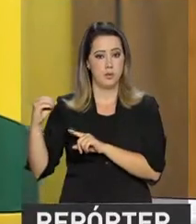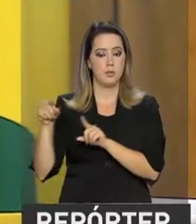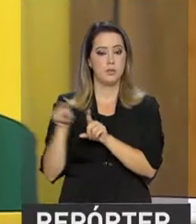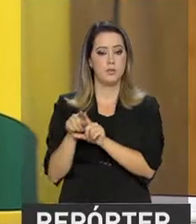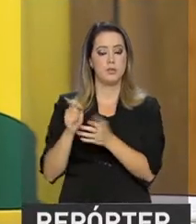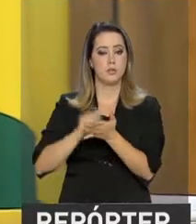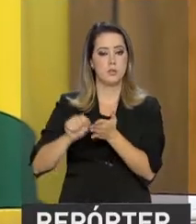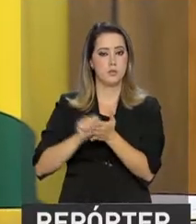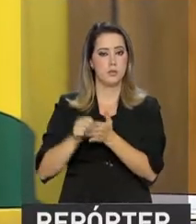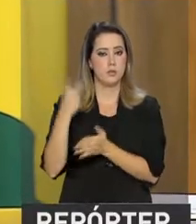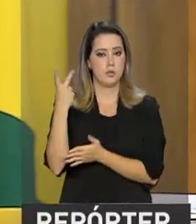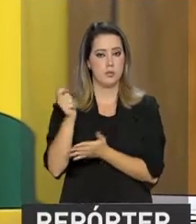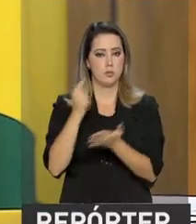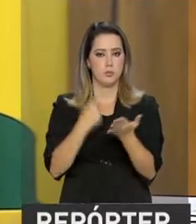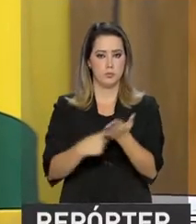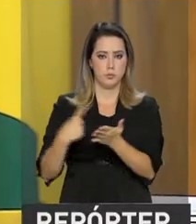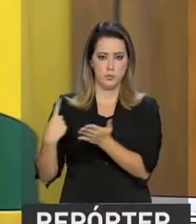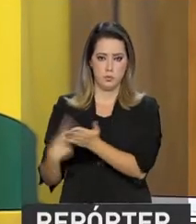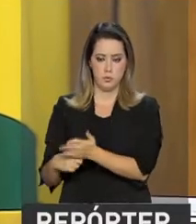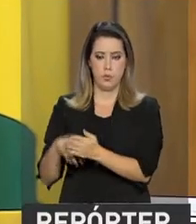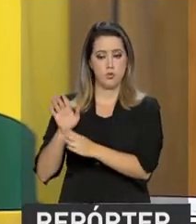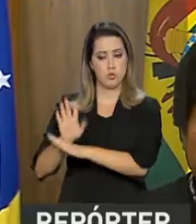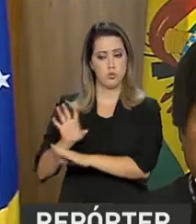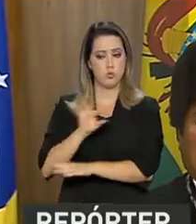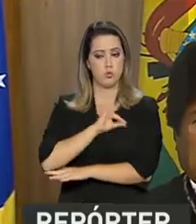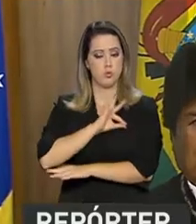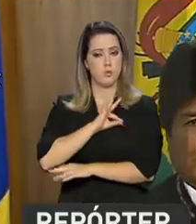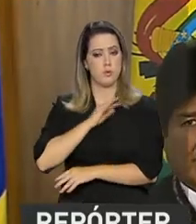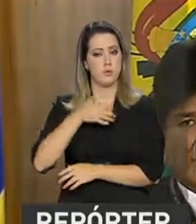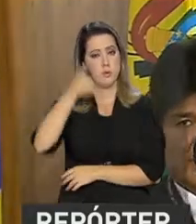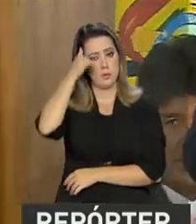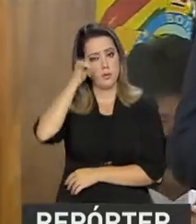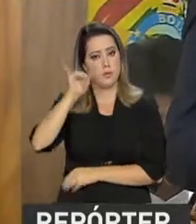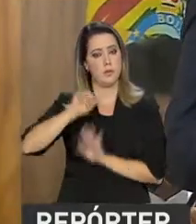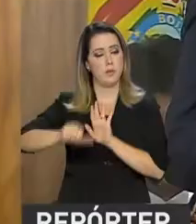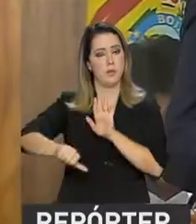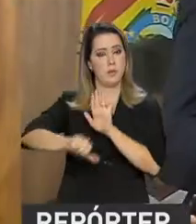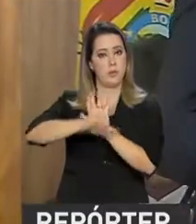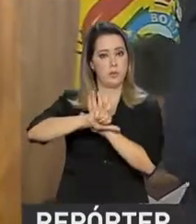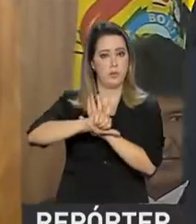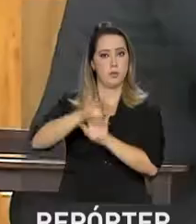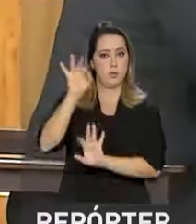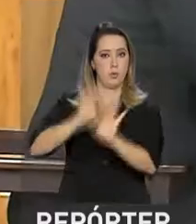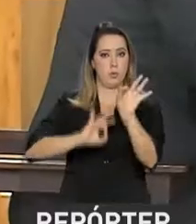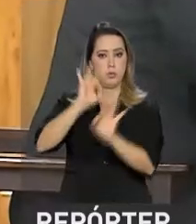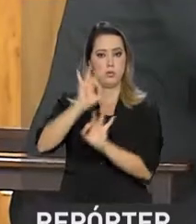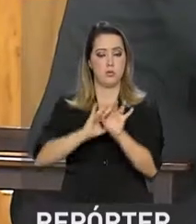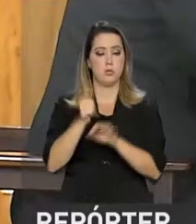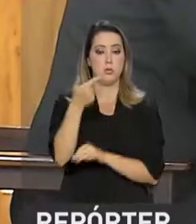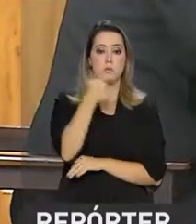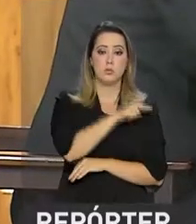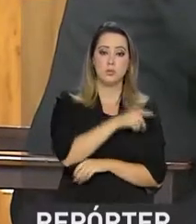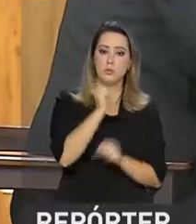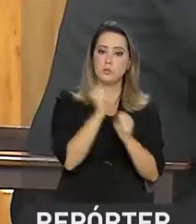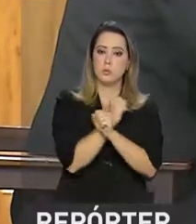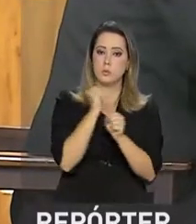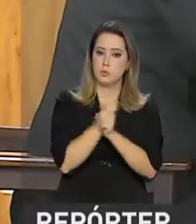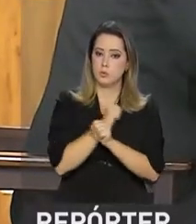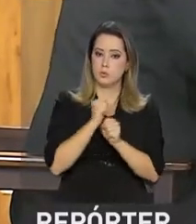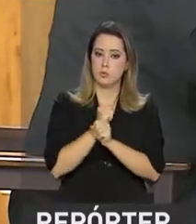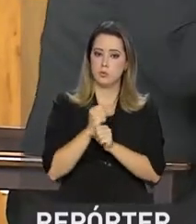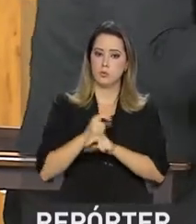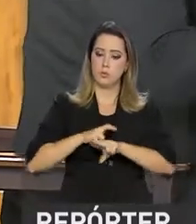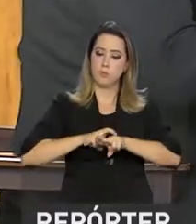dois atos: um de cooperação policial de combate ao crime organizado transnacional e outro para a construção de